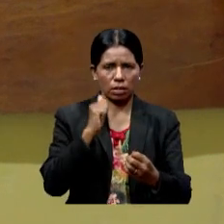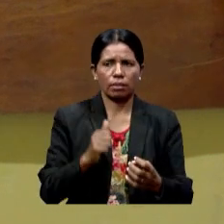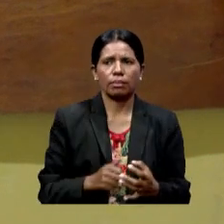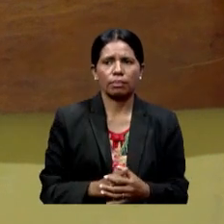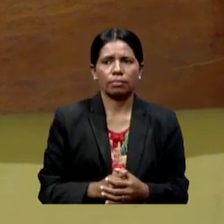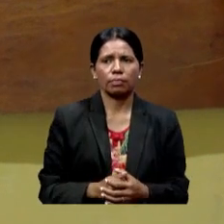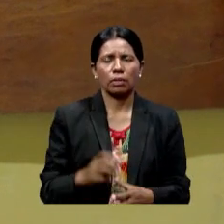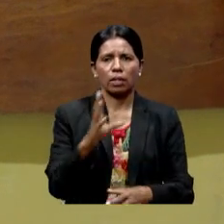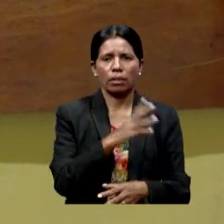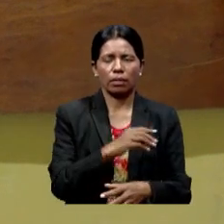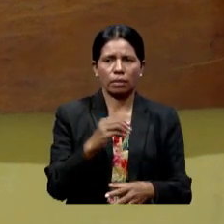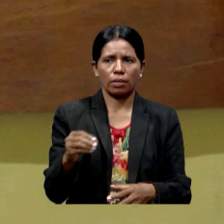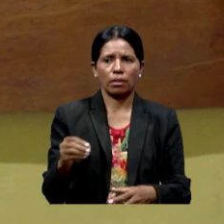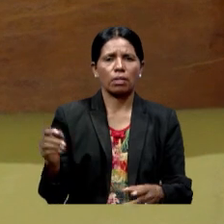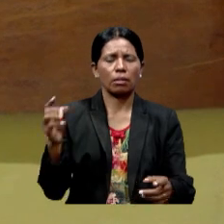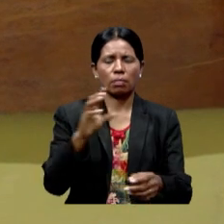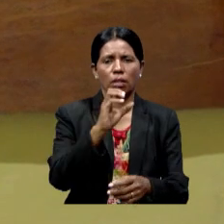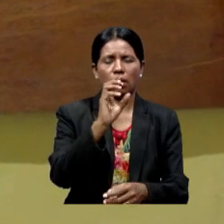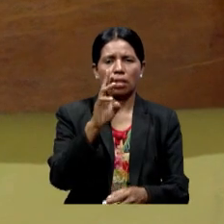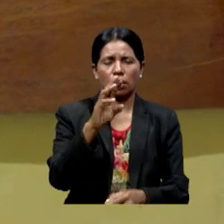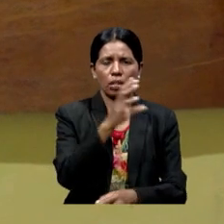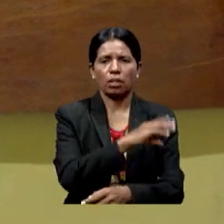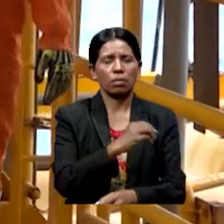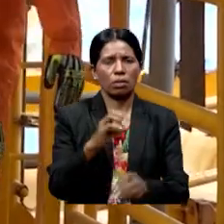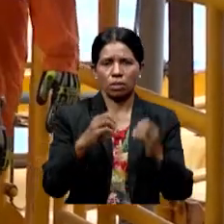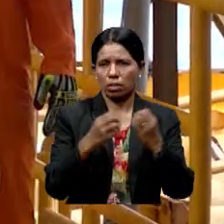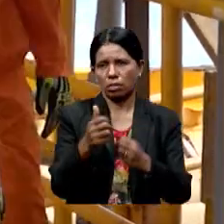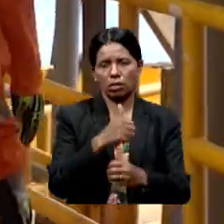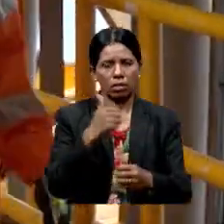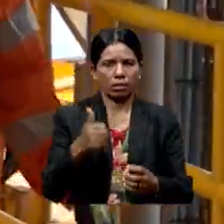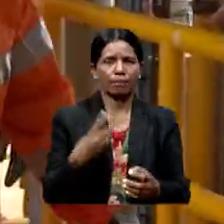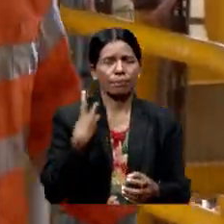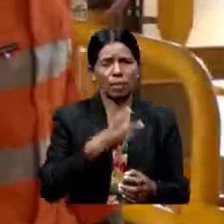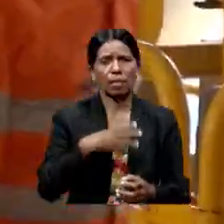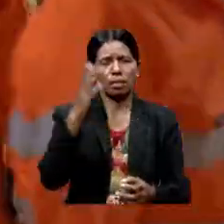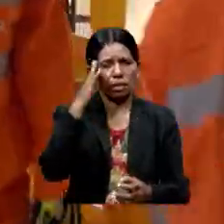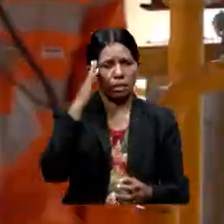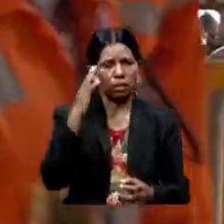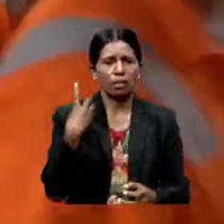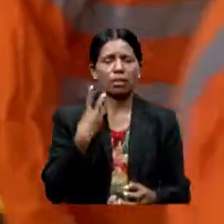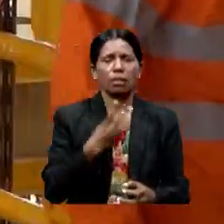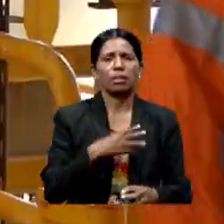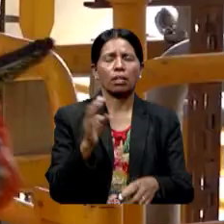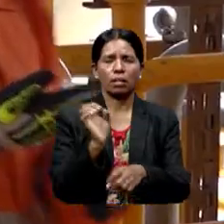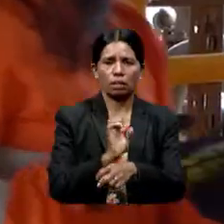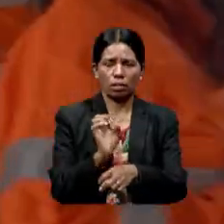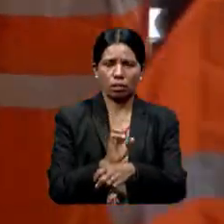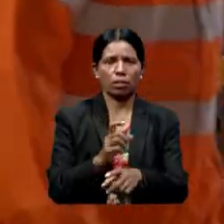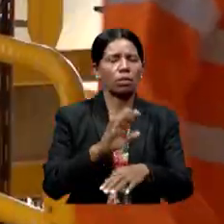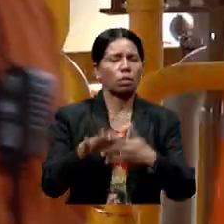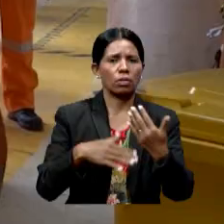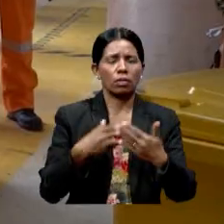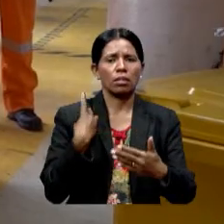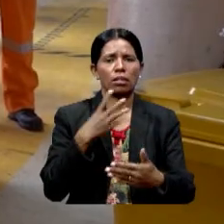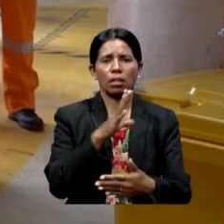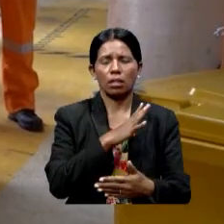ASEAN, nomos ba WTO ka organisasaun zira selu. I ita tene kata itania ekonomia kuase mayoria ita depende